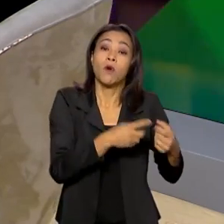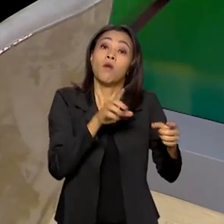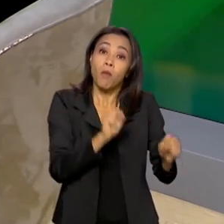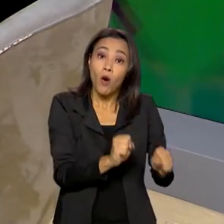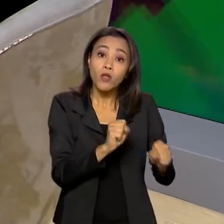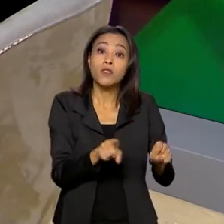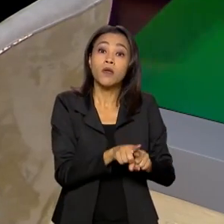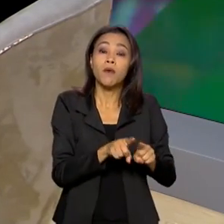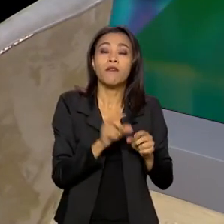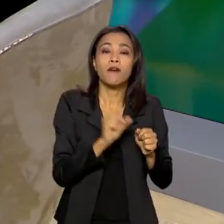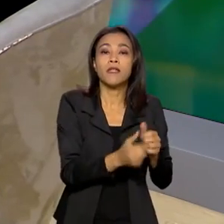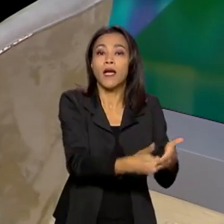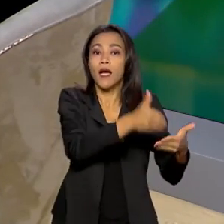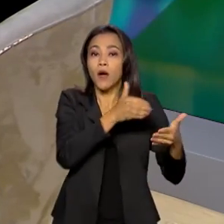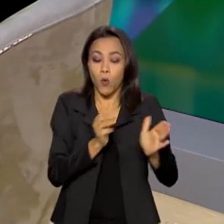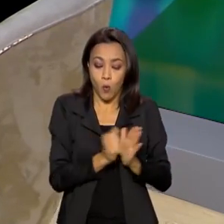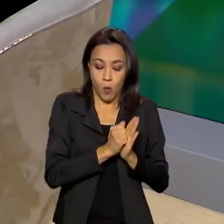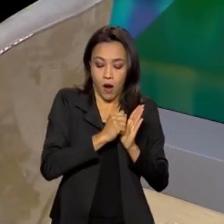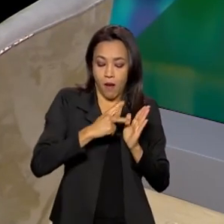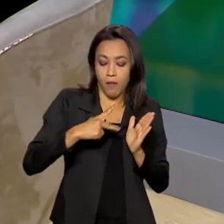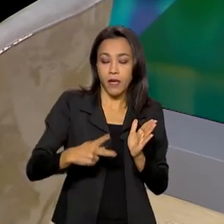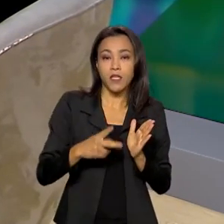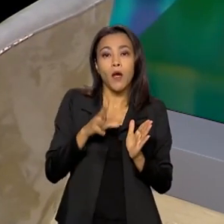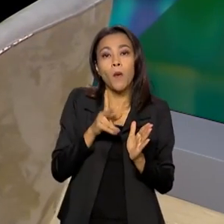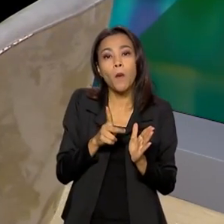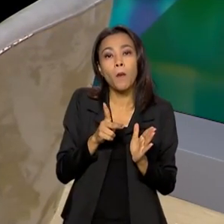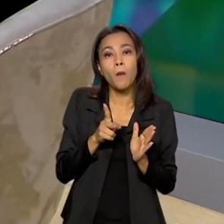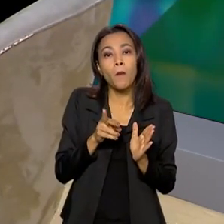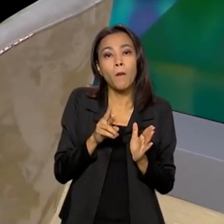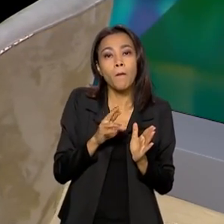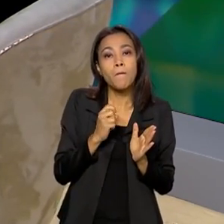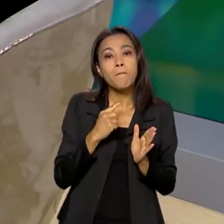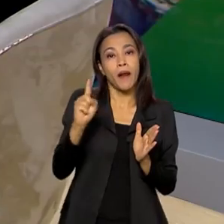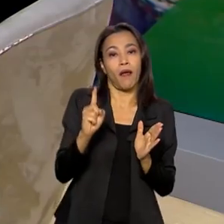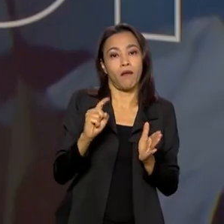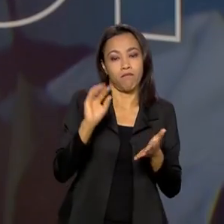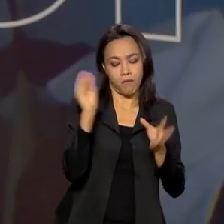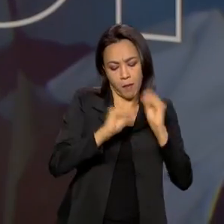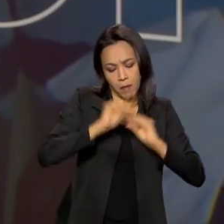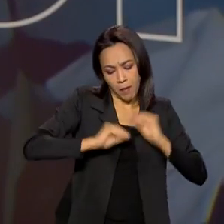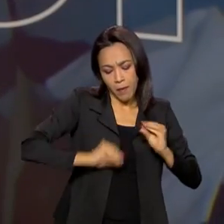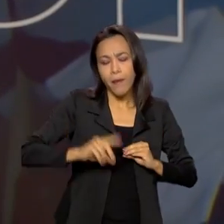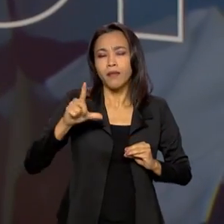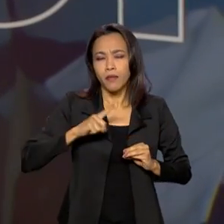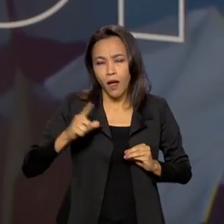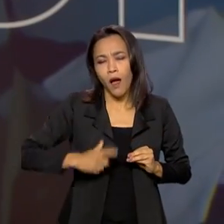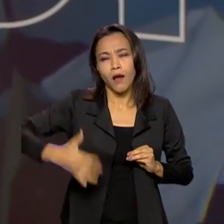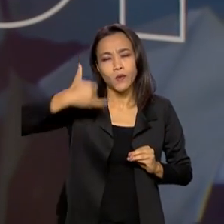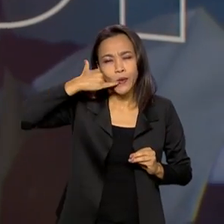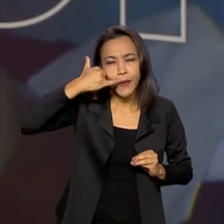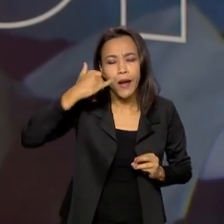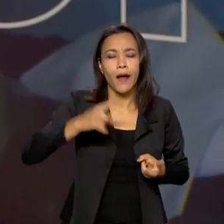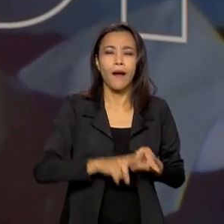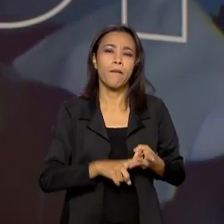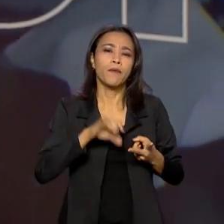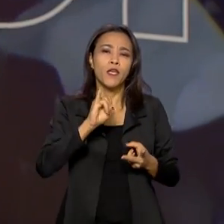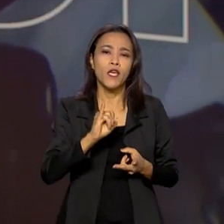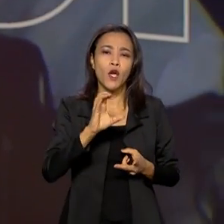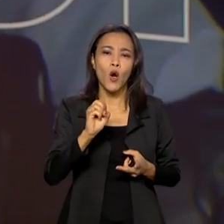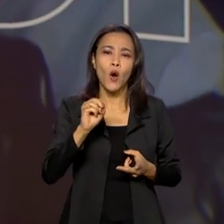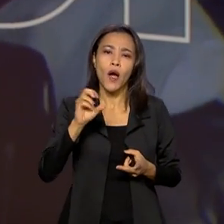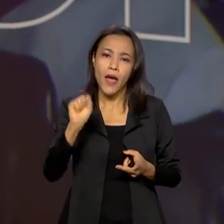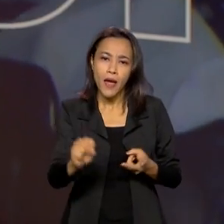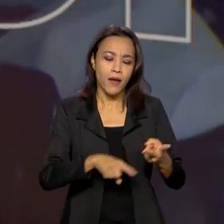pelo aplicativo do cadastro único Então já tá disponível nas loja de celular tanto iOS como Android um